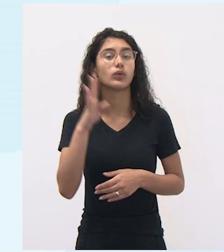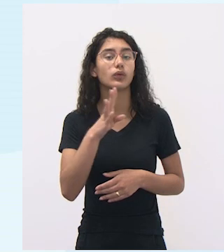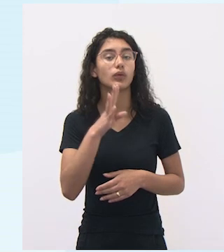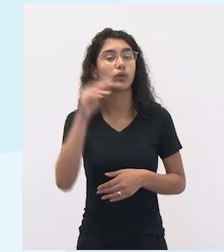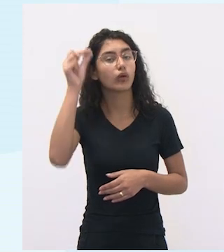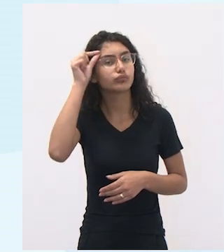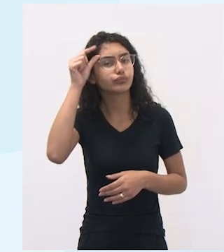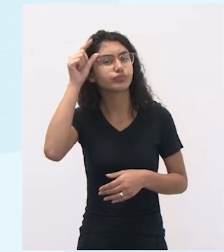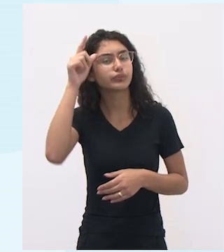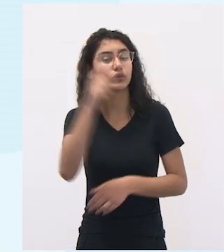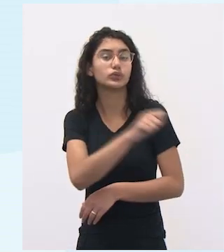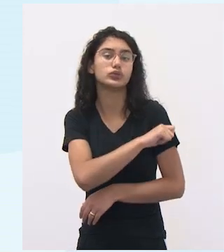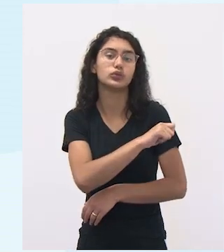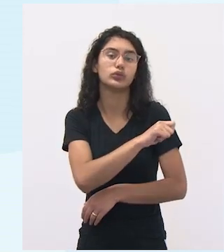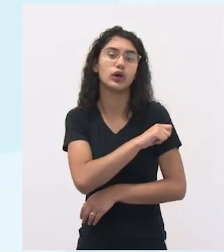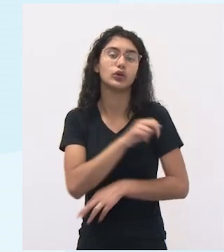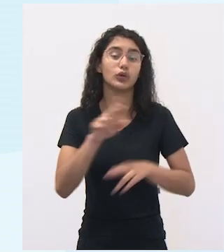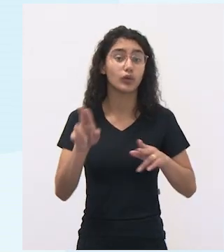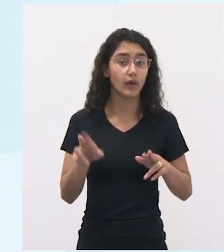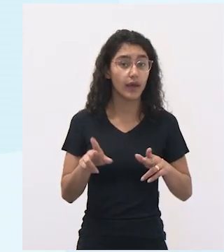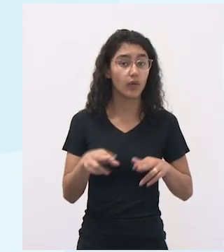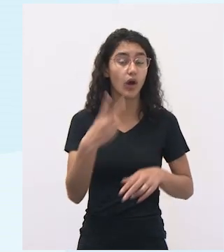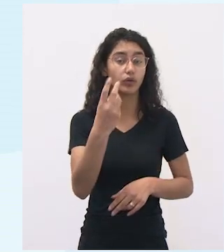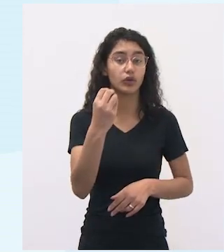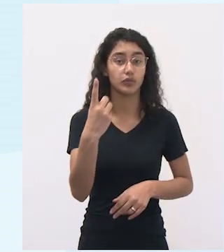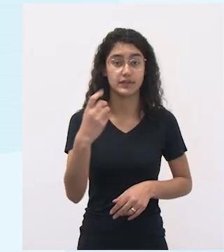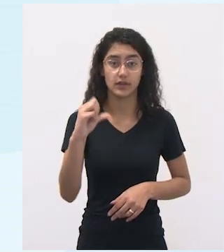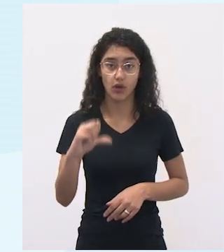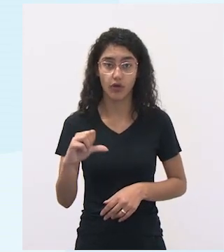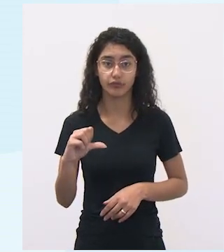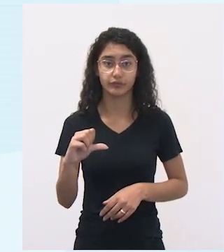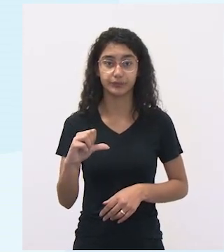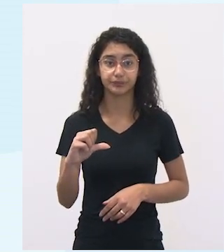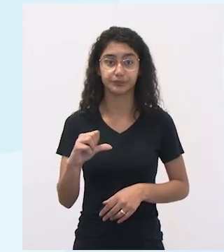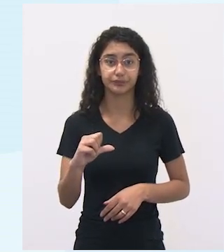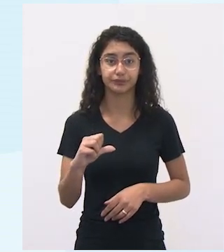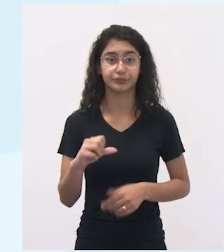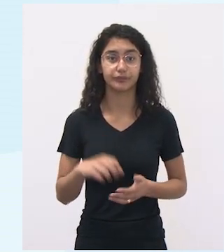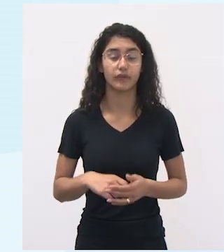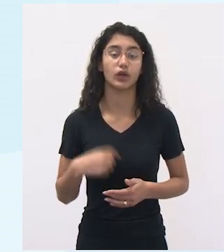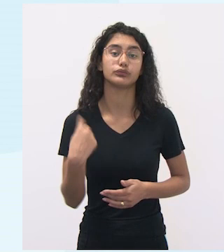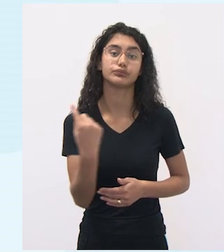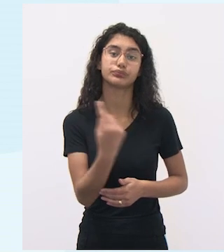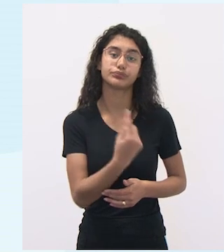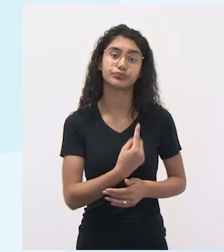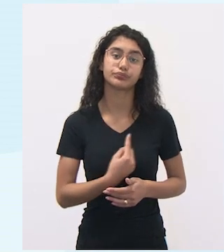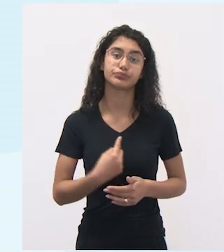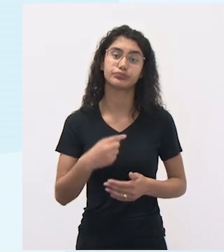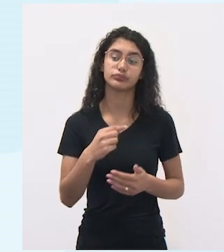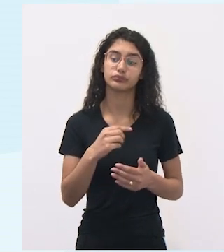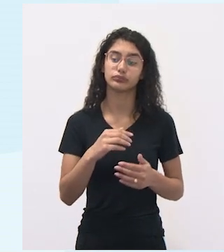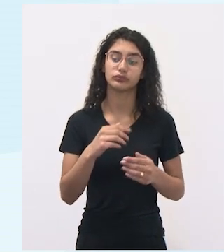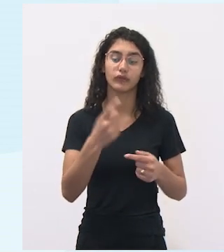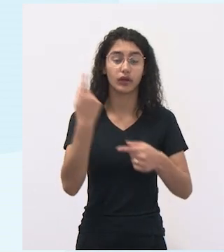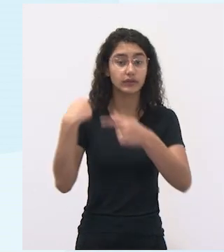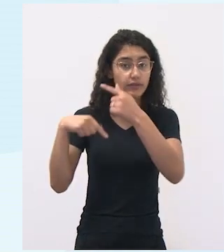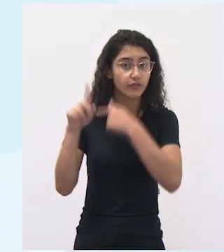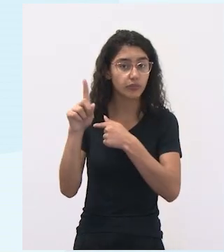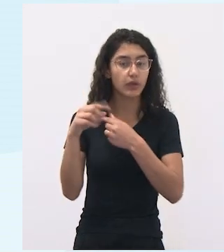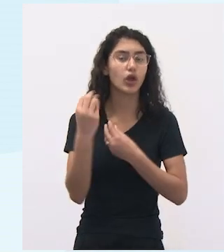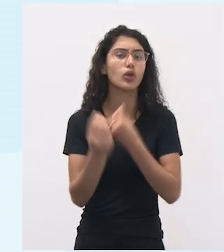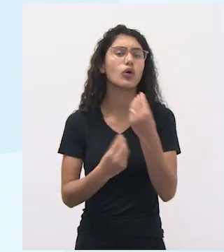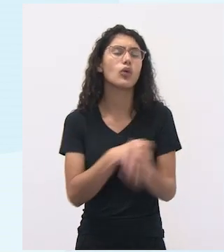aluno ainda continua do jeito que estava em 2019? Nós tivemos avanços? Quais alunos